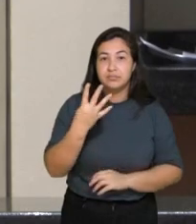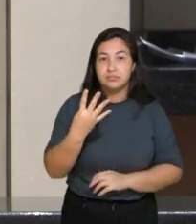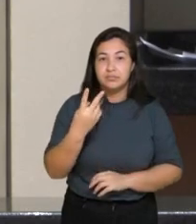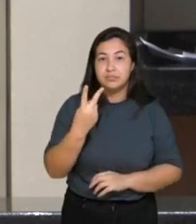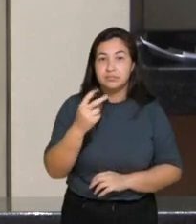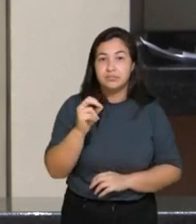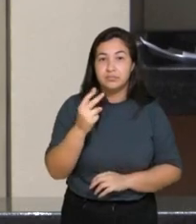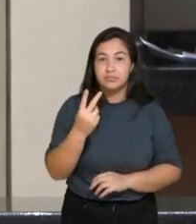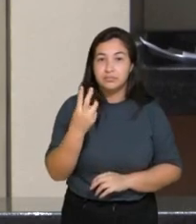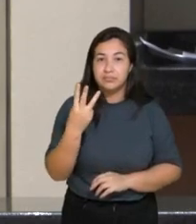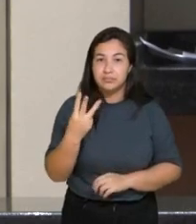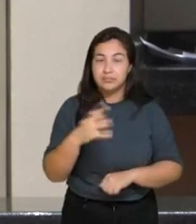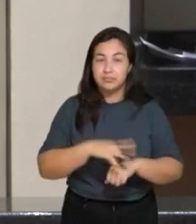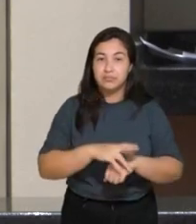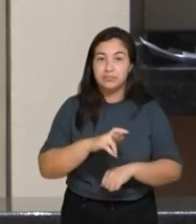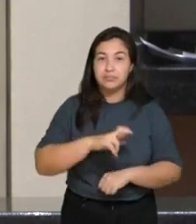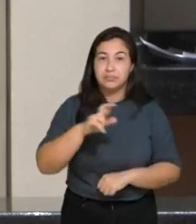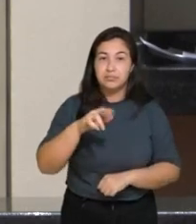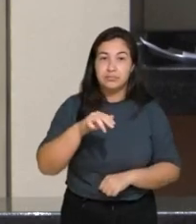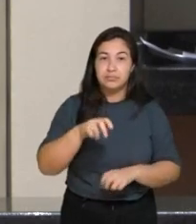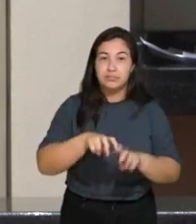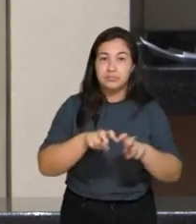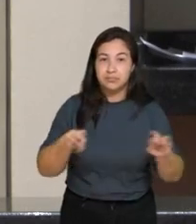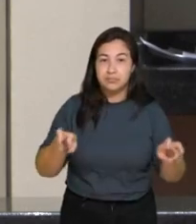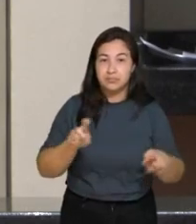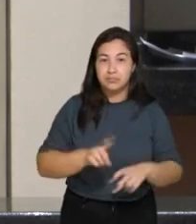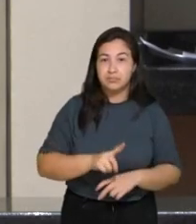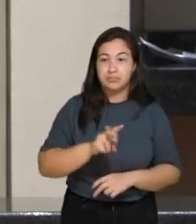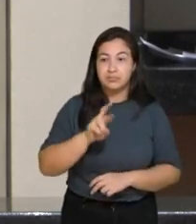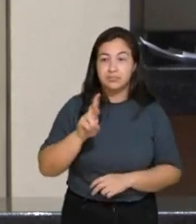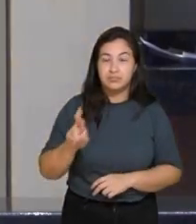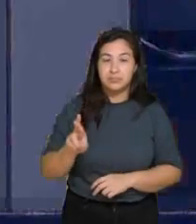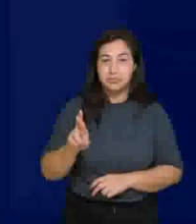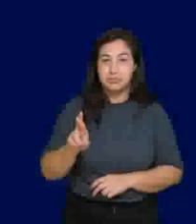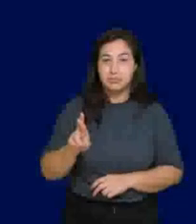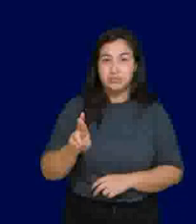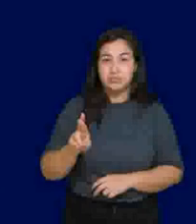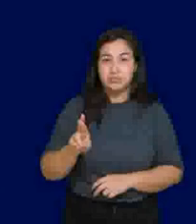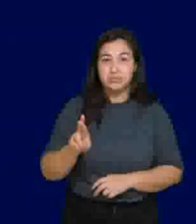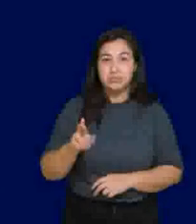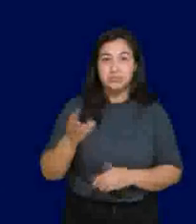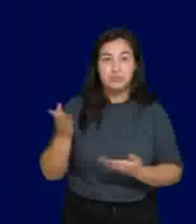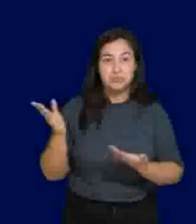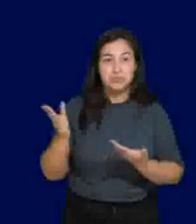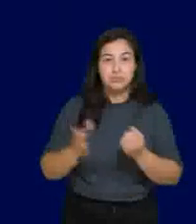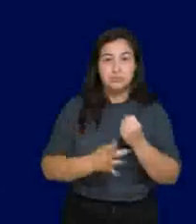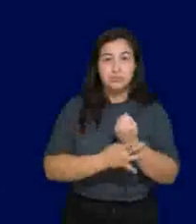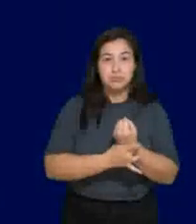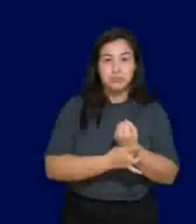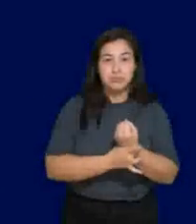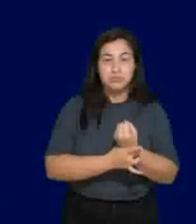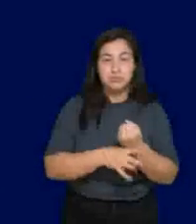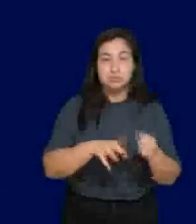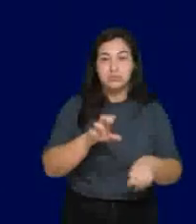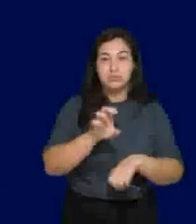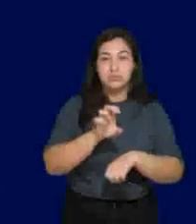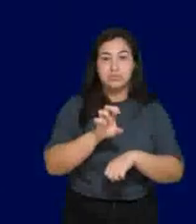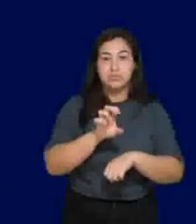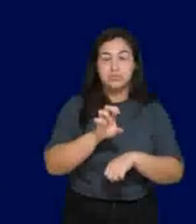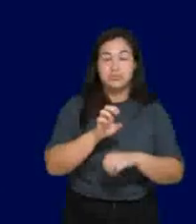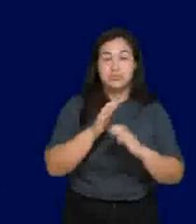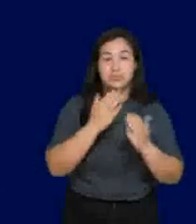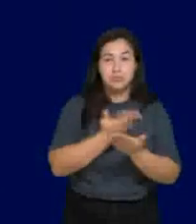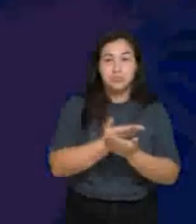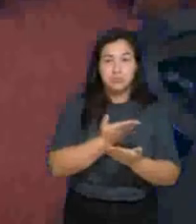524/2023. Autoria mesa diretora, institui o Comitê Permanente de Operações Integradas de Segurança Escolar Integra no âmbito do Estado de Santa Catarina.